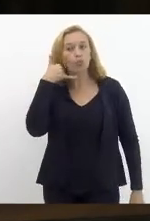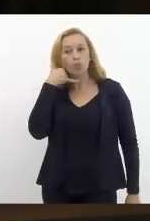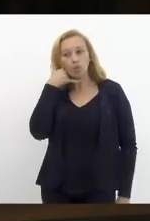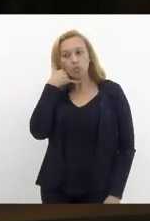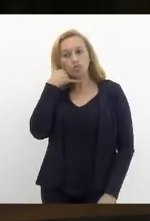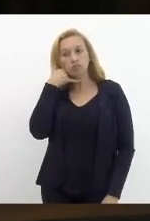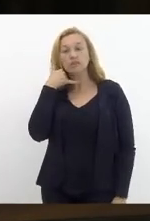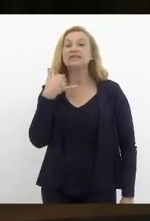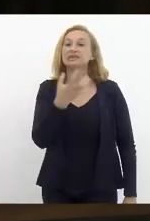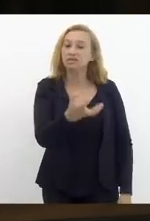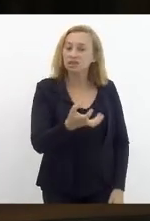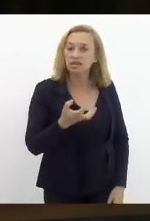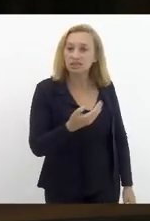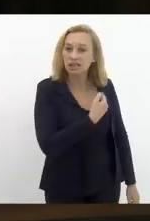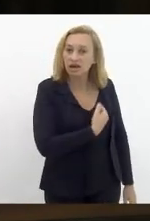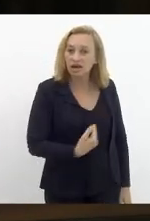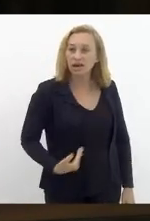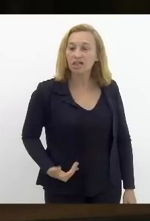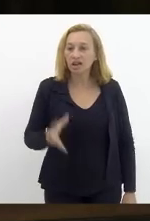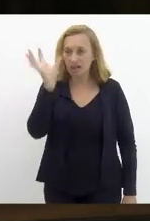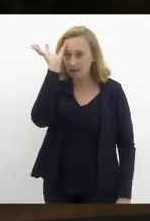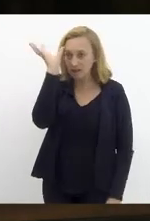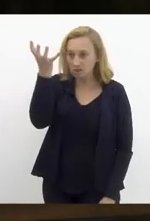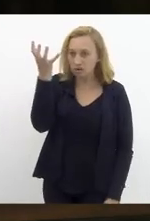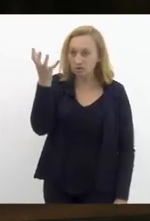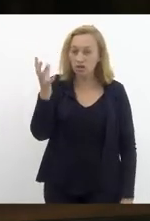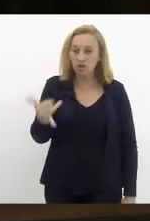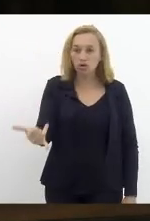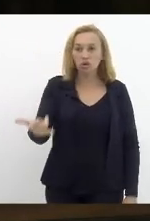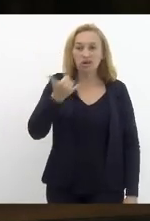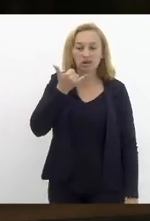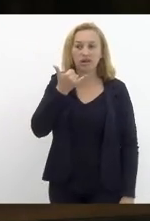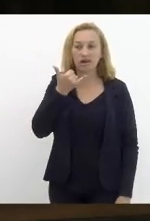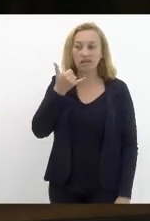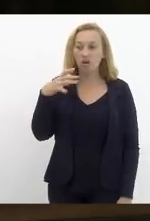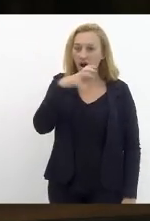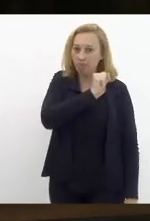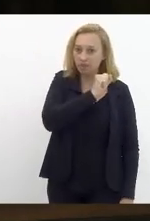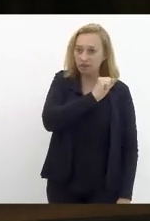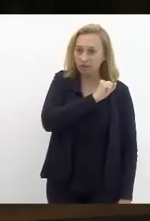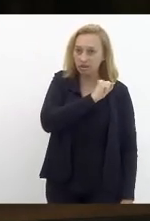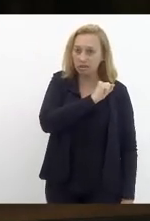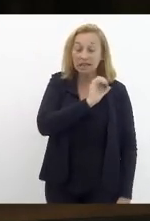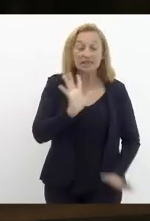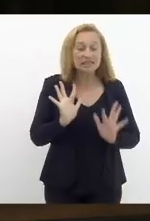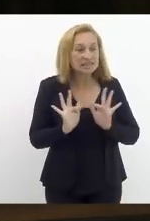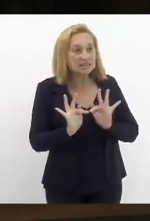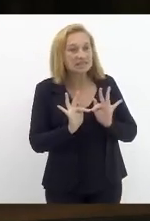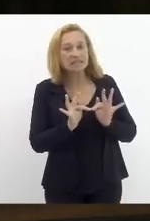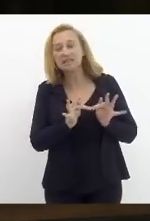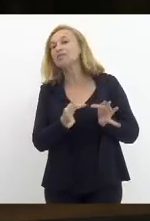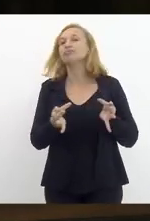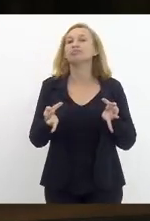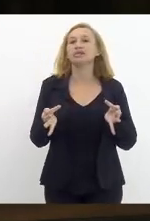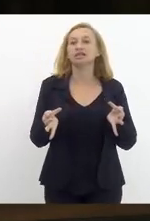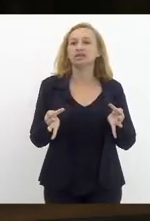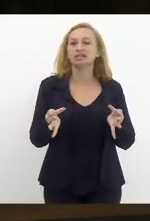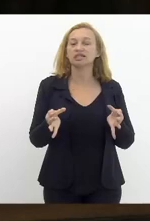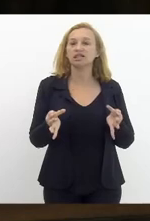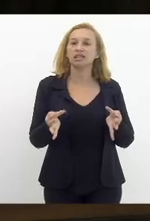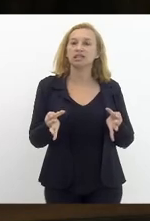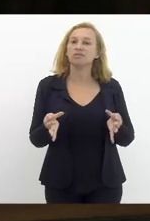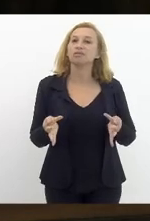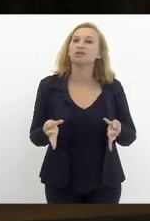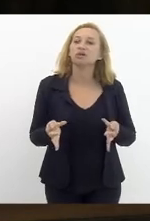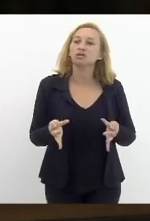Se o governo quiser resolver, ele resolve num telefonema. É simplesmente